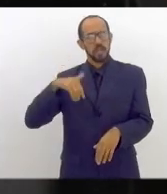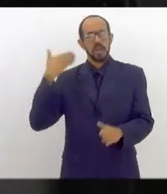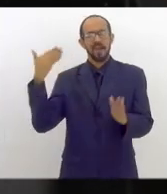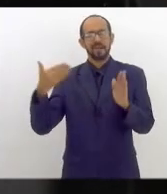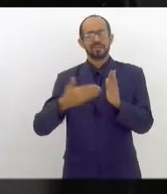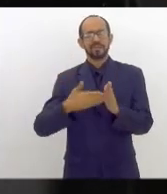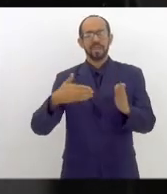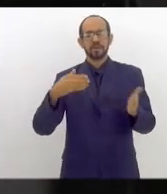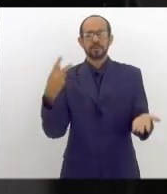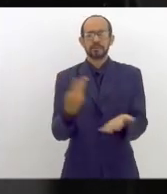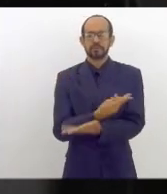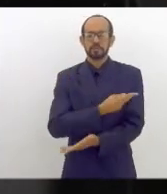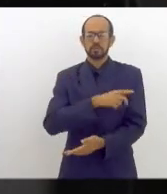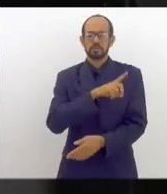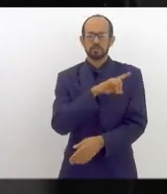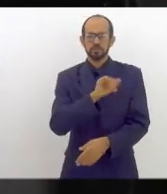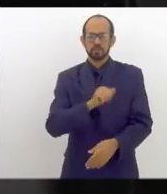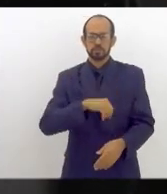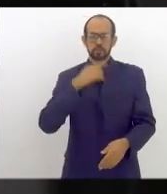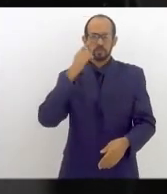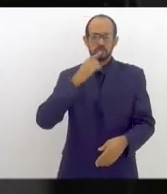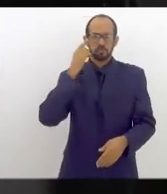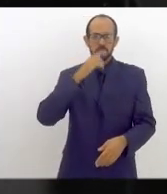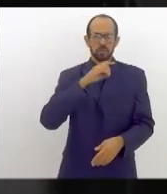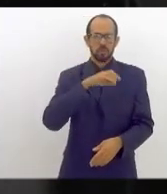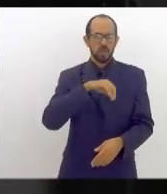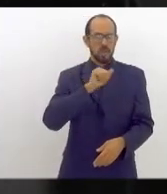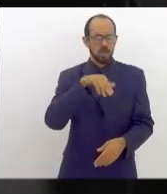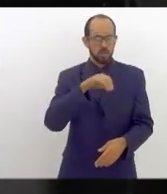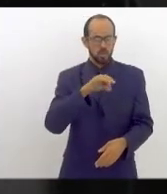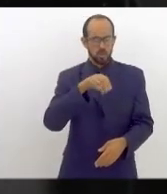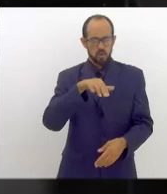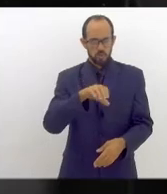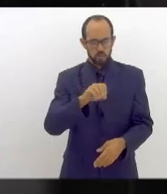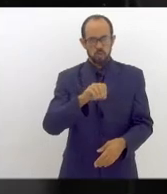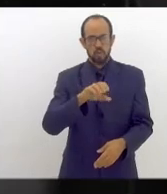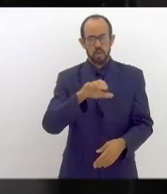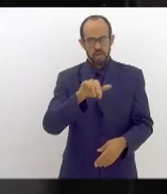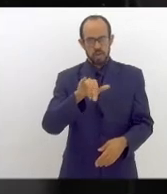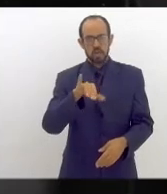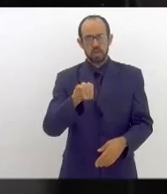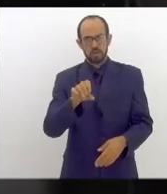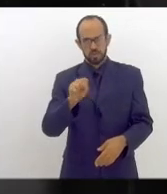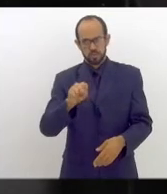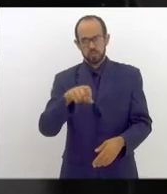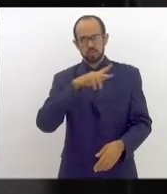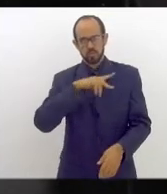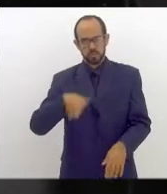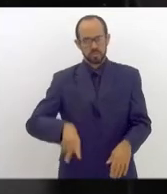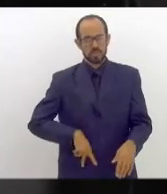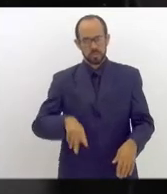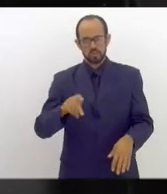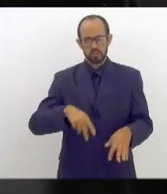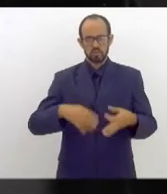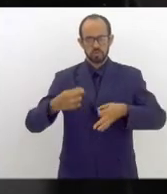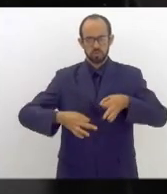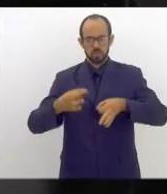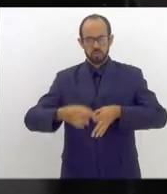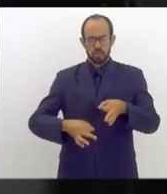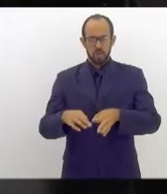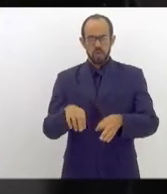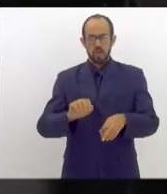um dia o Desembargador Antônio Carlos Amorim que foi presidente do Tribunal Regional foi presidente tribunal e Presidente Regional